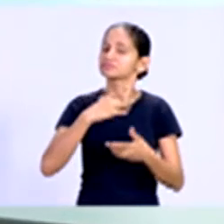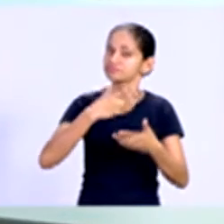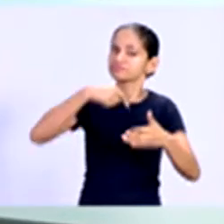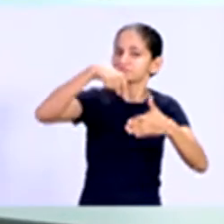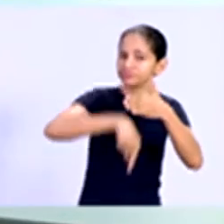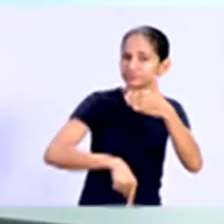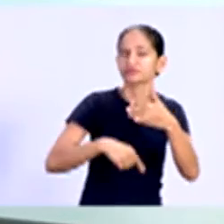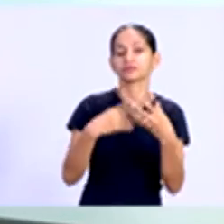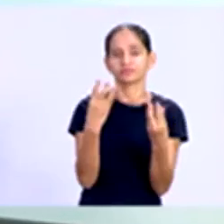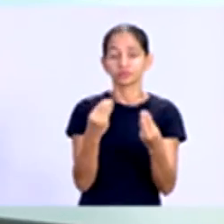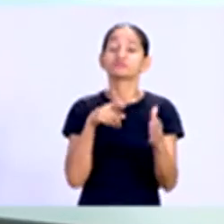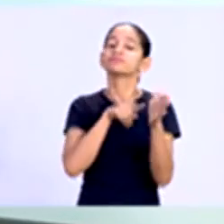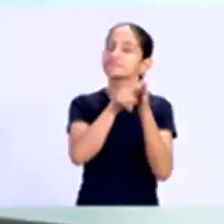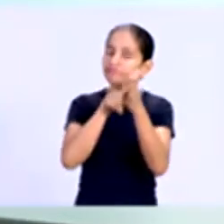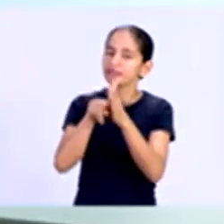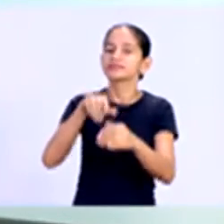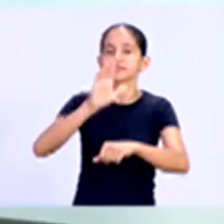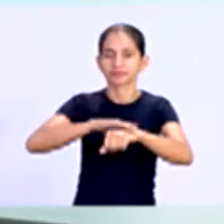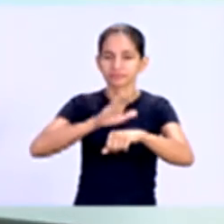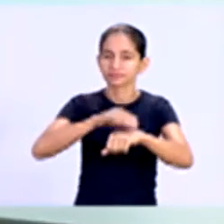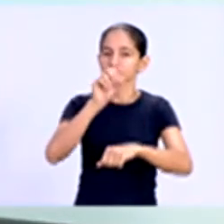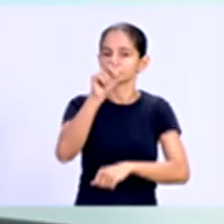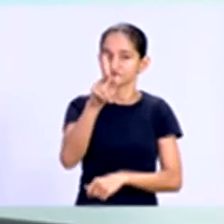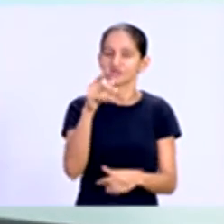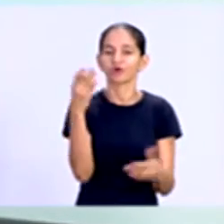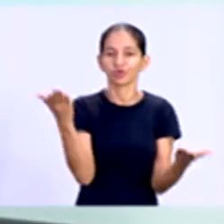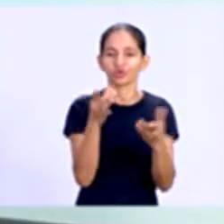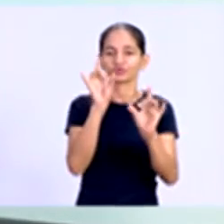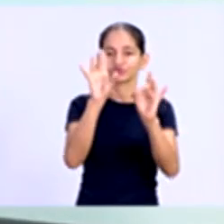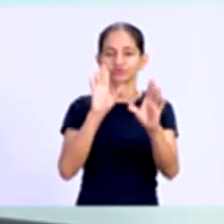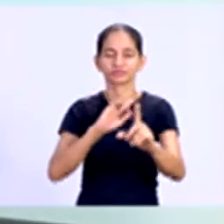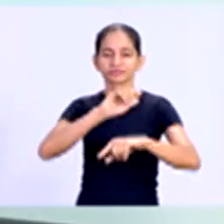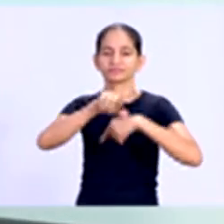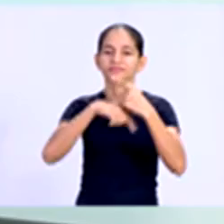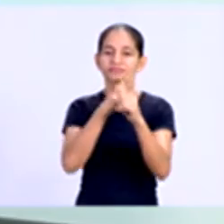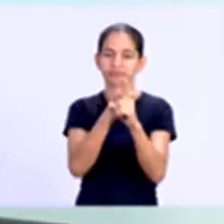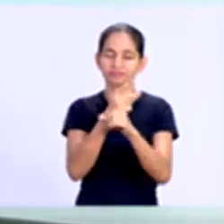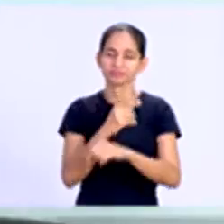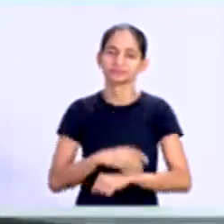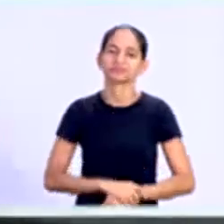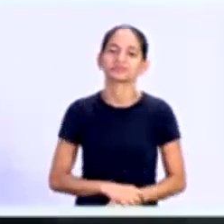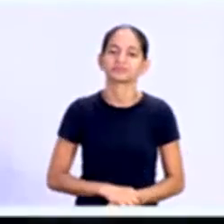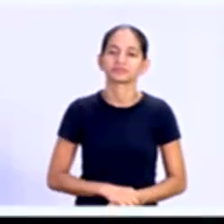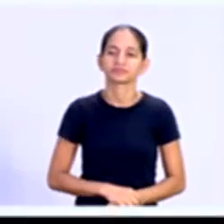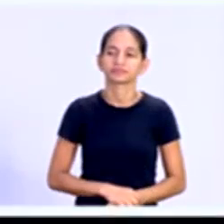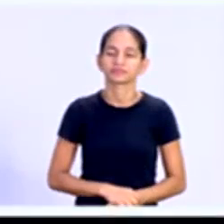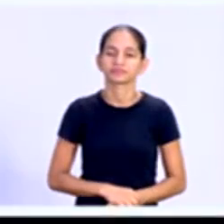sobre isso. E pesquisem mais. Por hoje é isso. Até a nossa próxima aula.